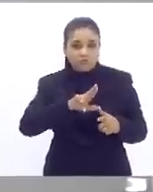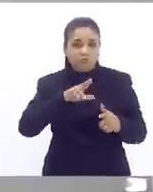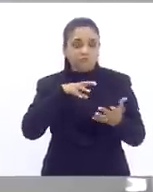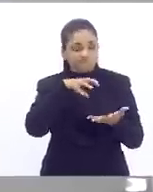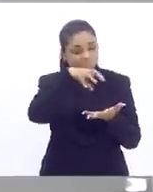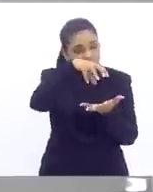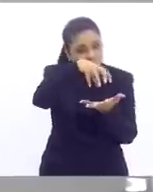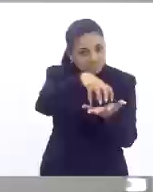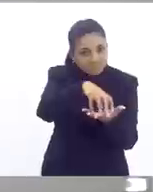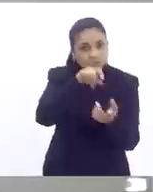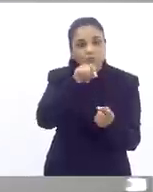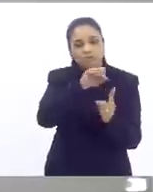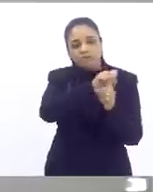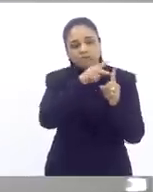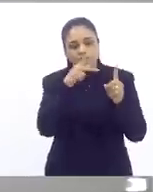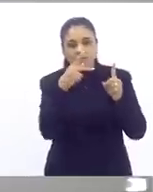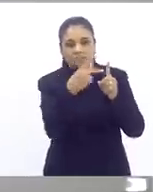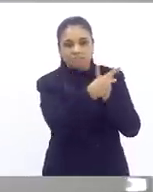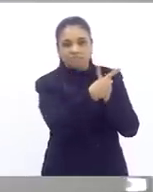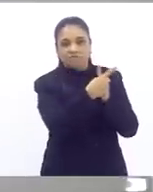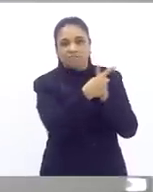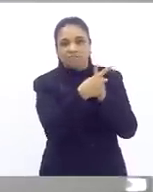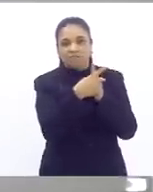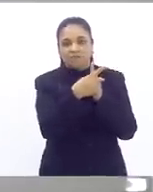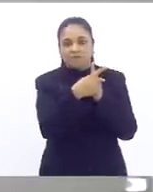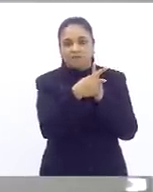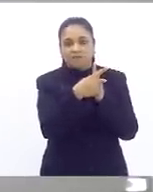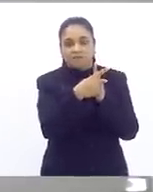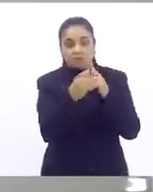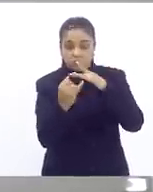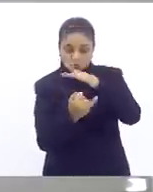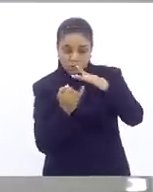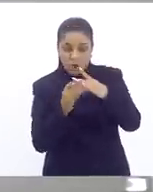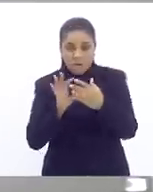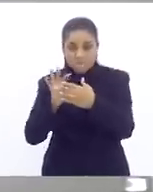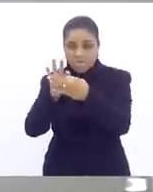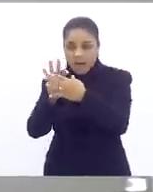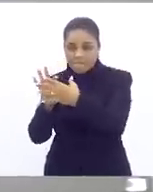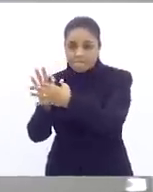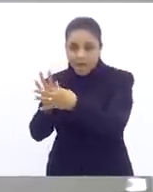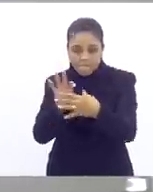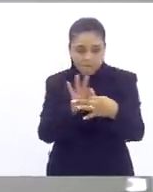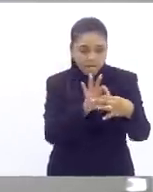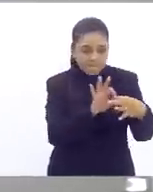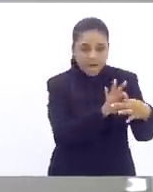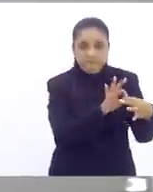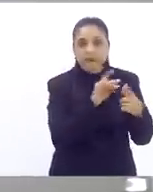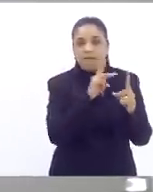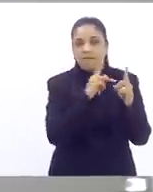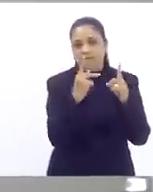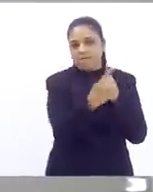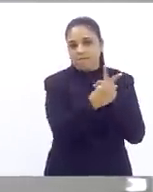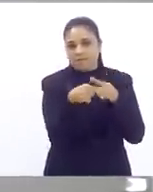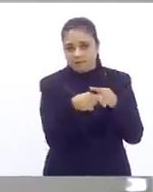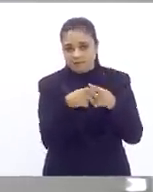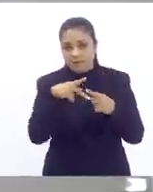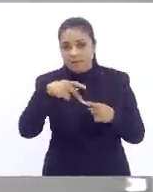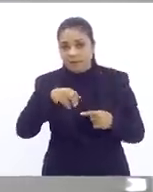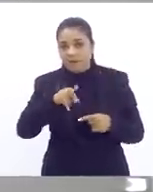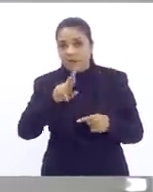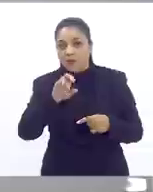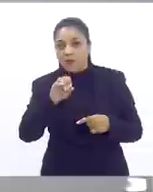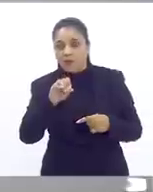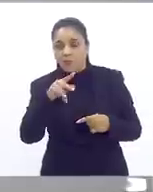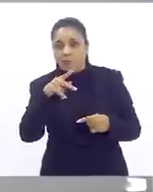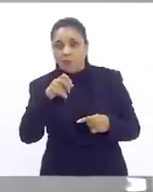organização das demandas do conjunto funcionário e a segunda que eu queria fazer o comentário